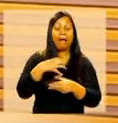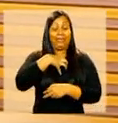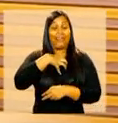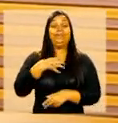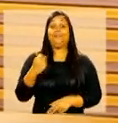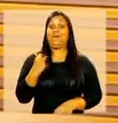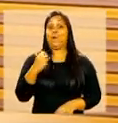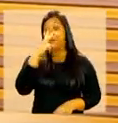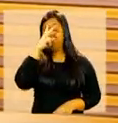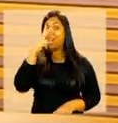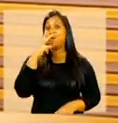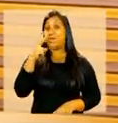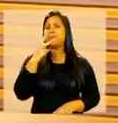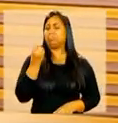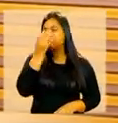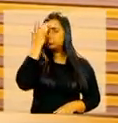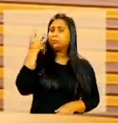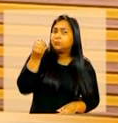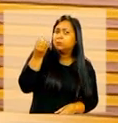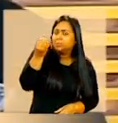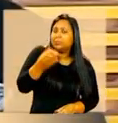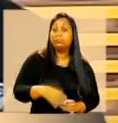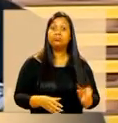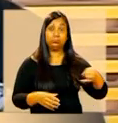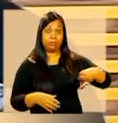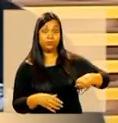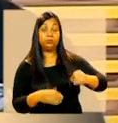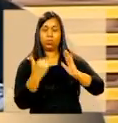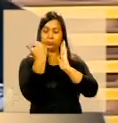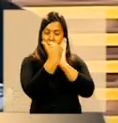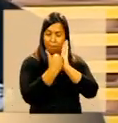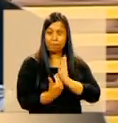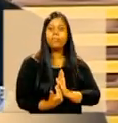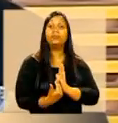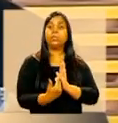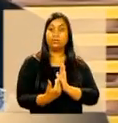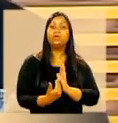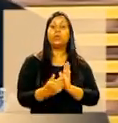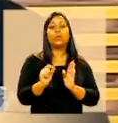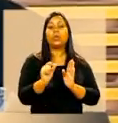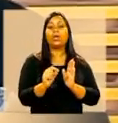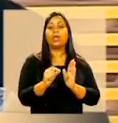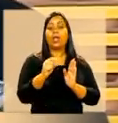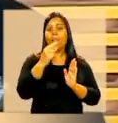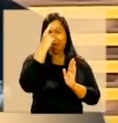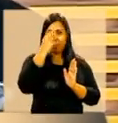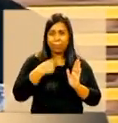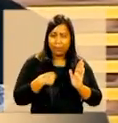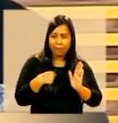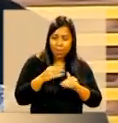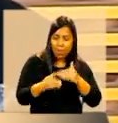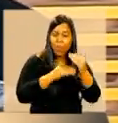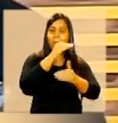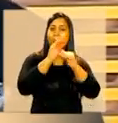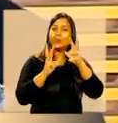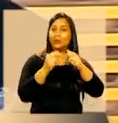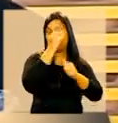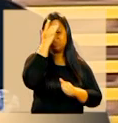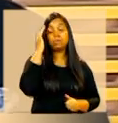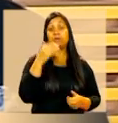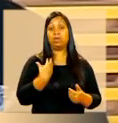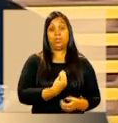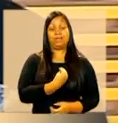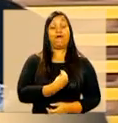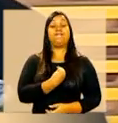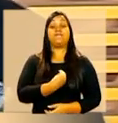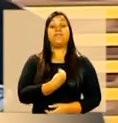forte esse viajante, né? Sim, são aspectos que construíram a identidade do local e dessas pessoas. Então está muito